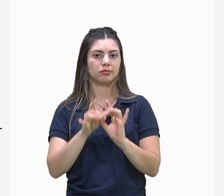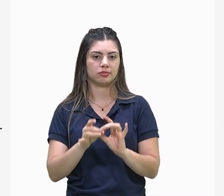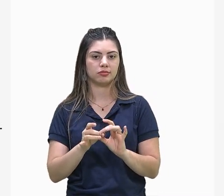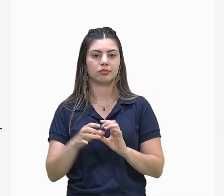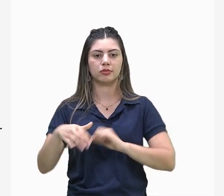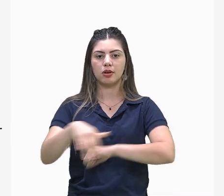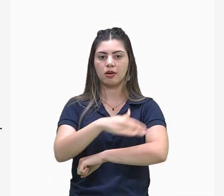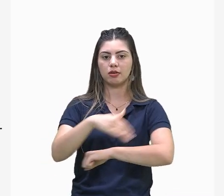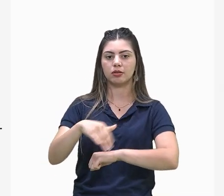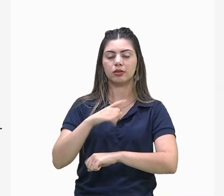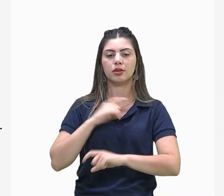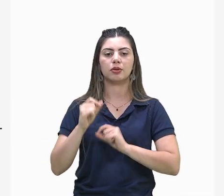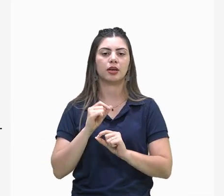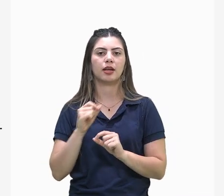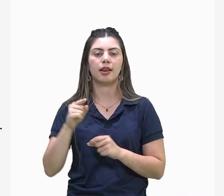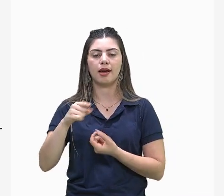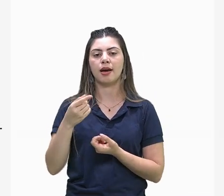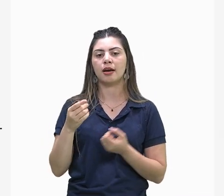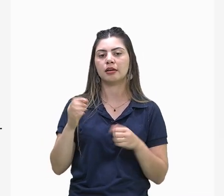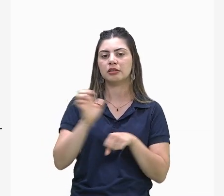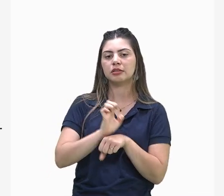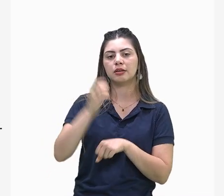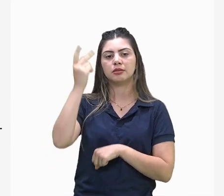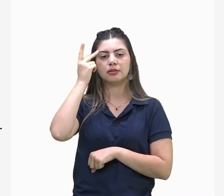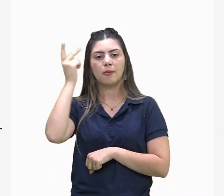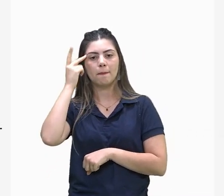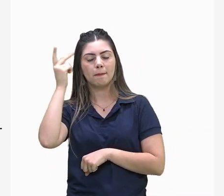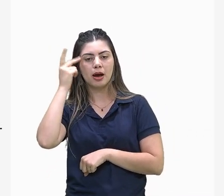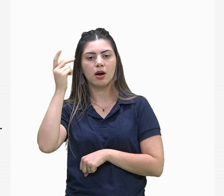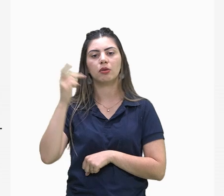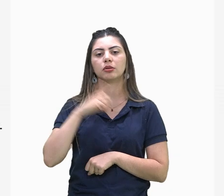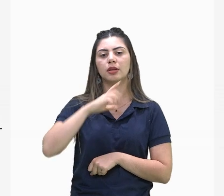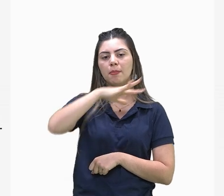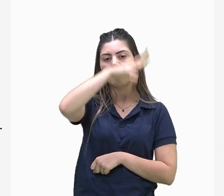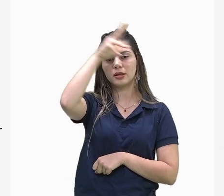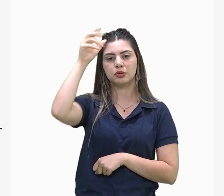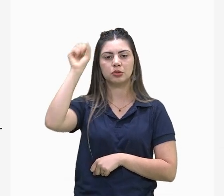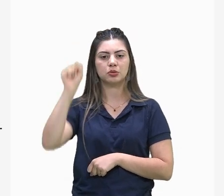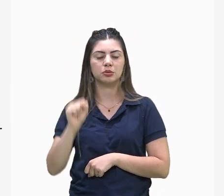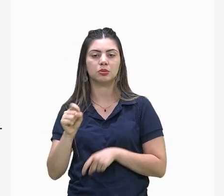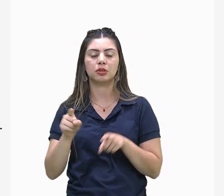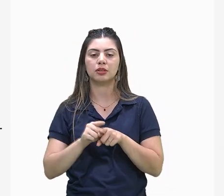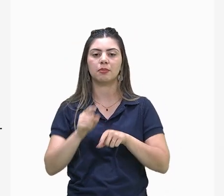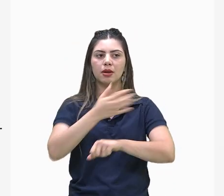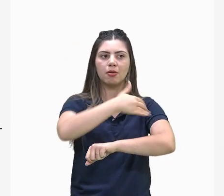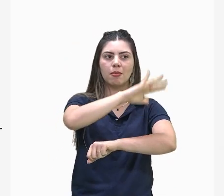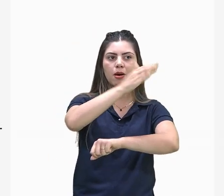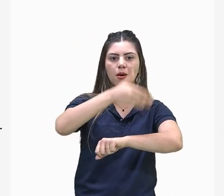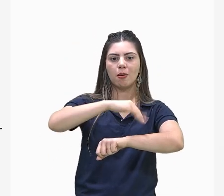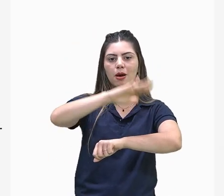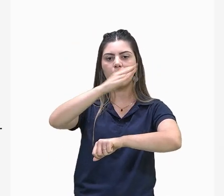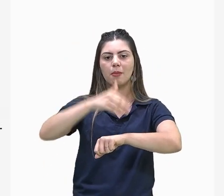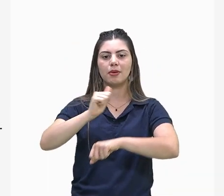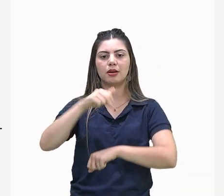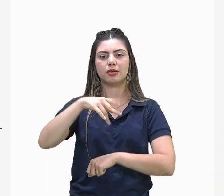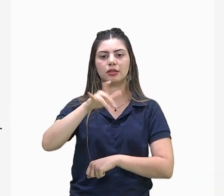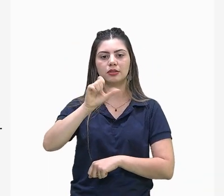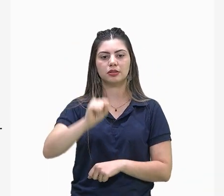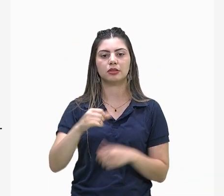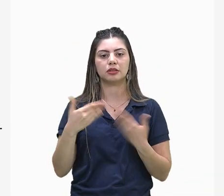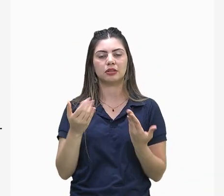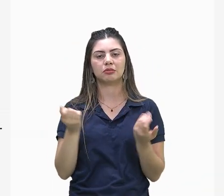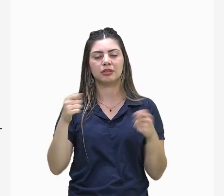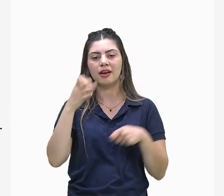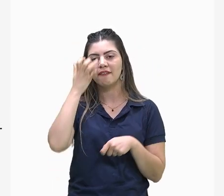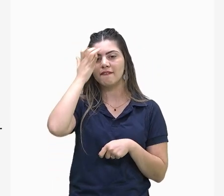Cruza São Paulo, Mato Grosso do Sul e pega os Andes e acaba facilitando o